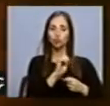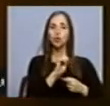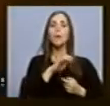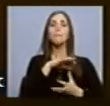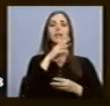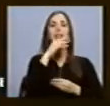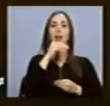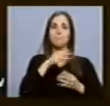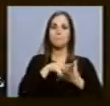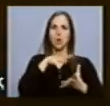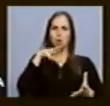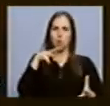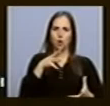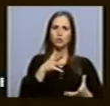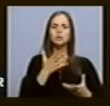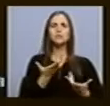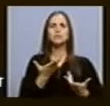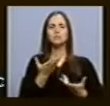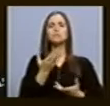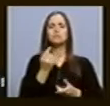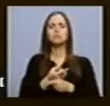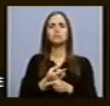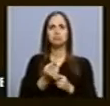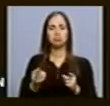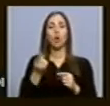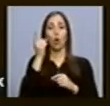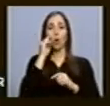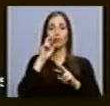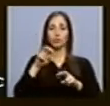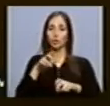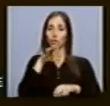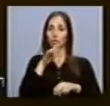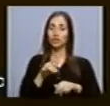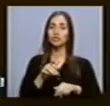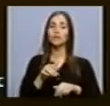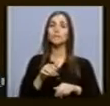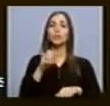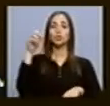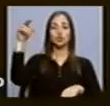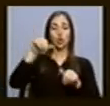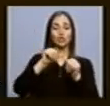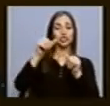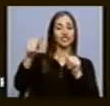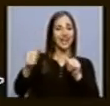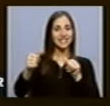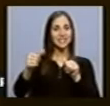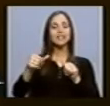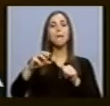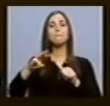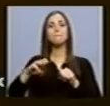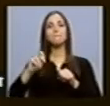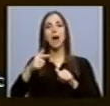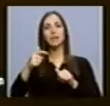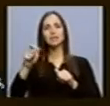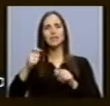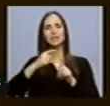ele diz? O que é que diz este investigador? Diz que, à distância a que está Marte, a temperatura já não era suficientemente